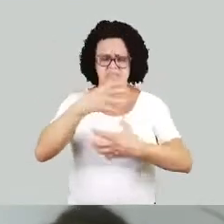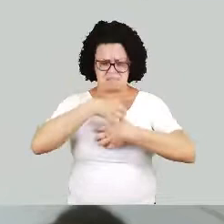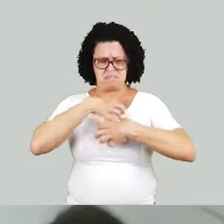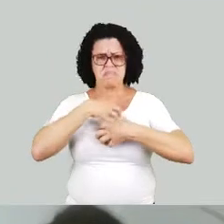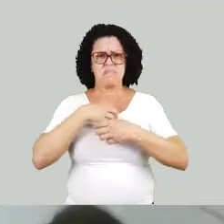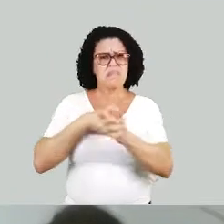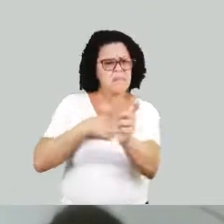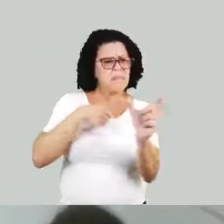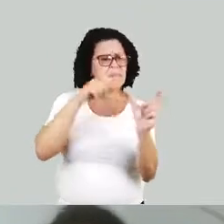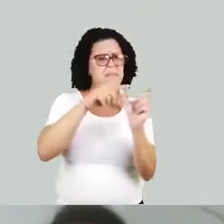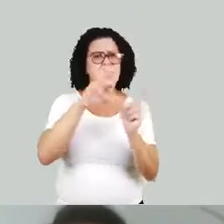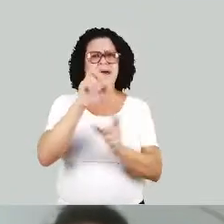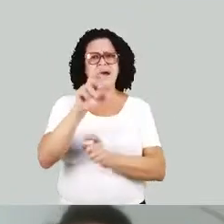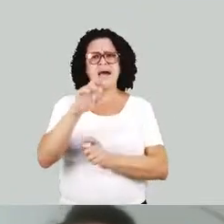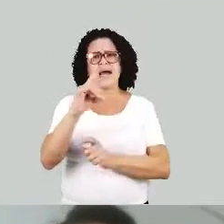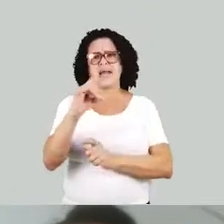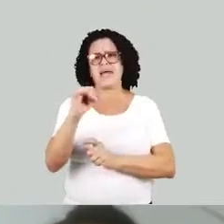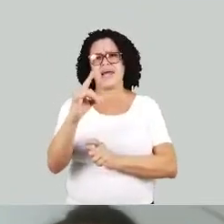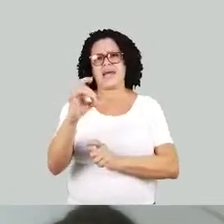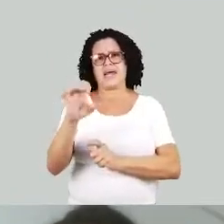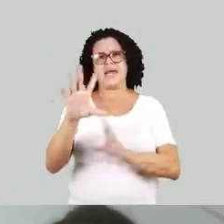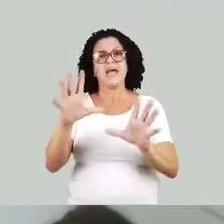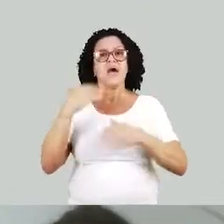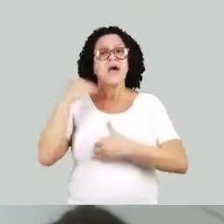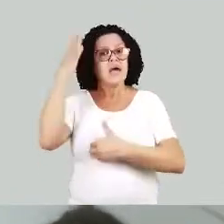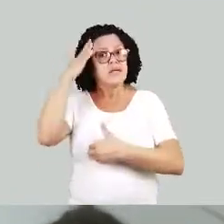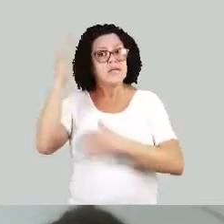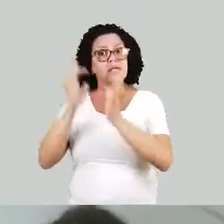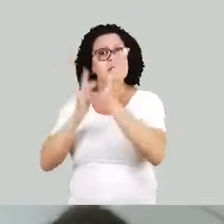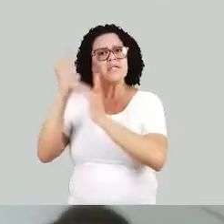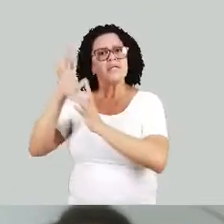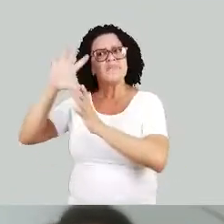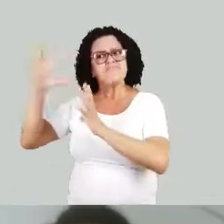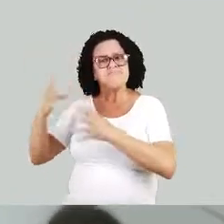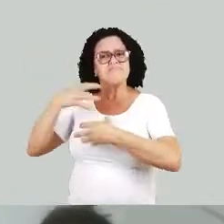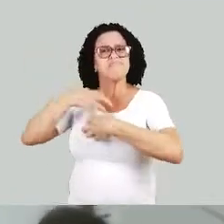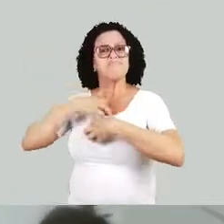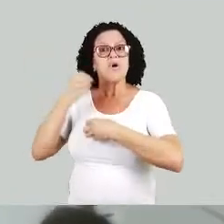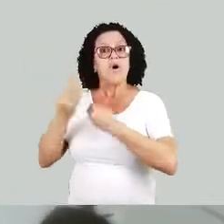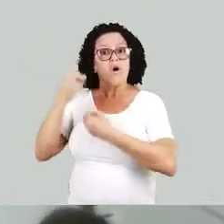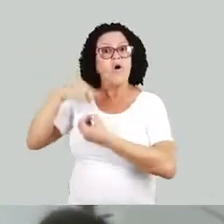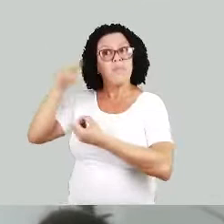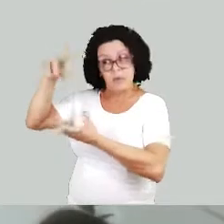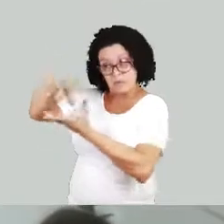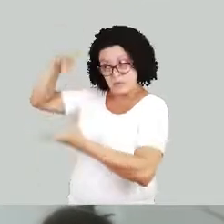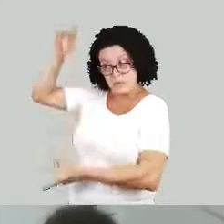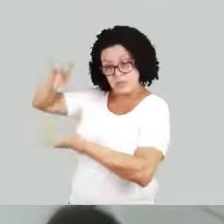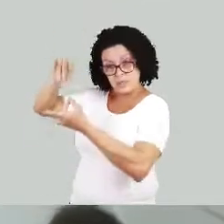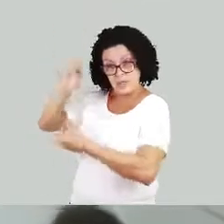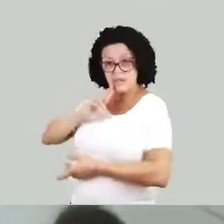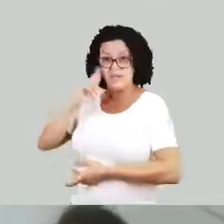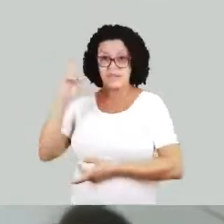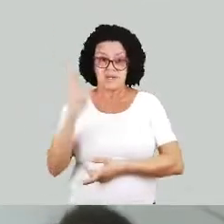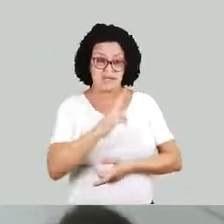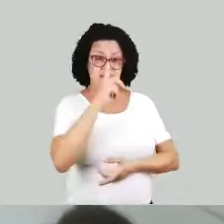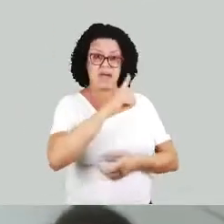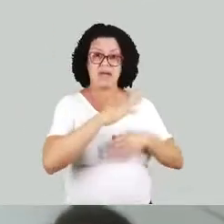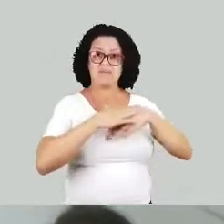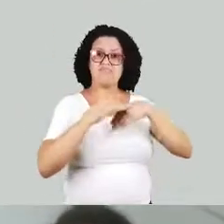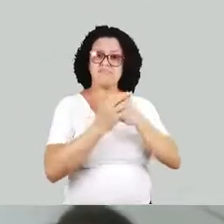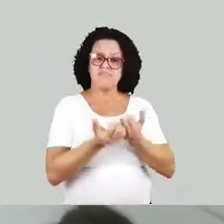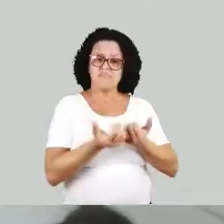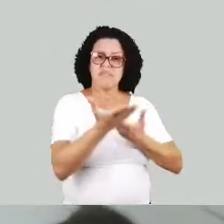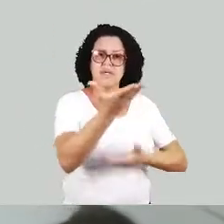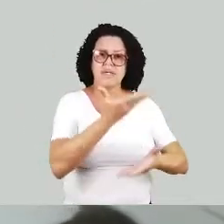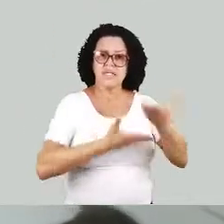sentido da palavra caridade, como entendia Jesus? E os espíritos respondem: